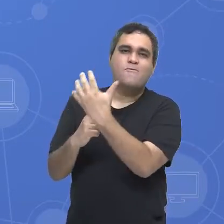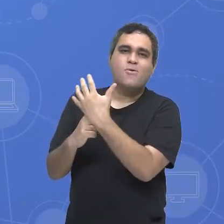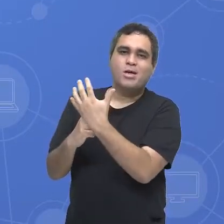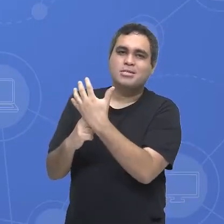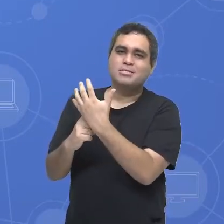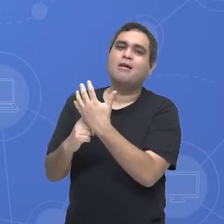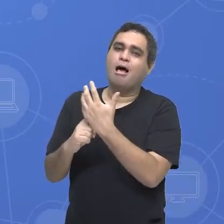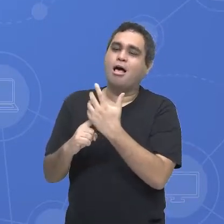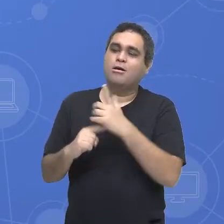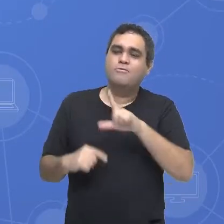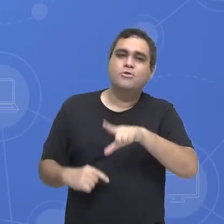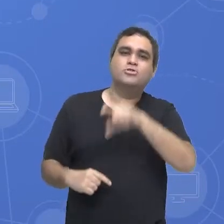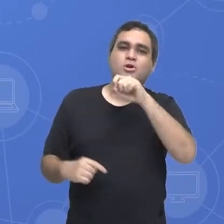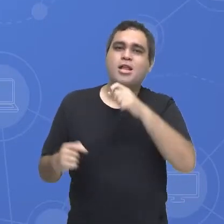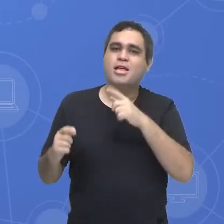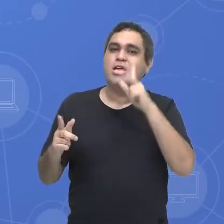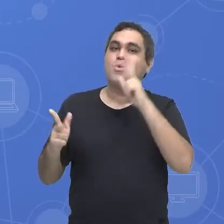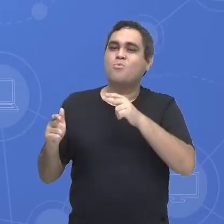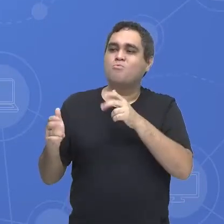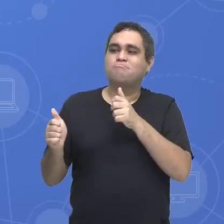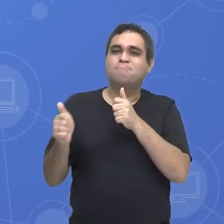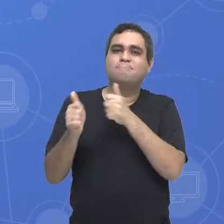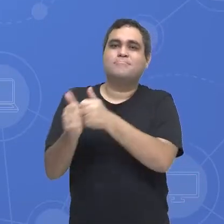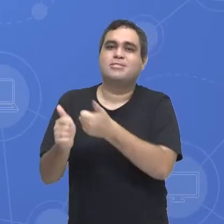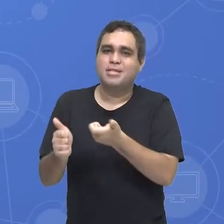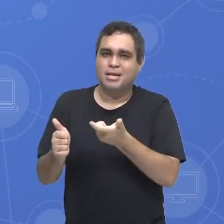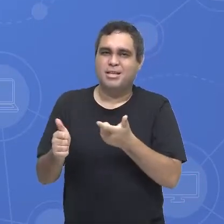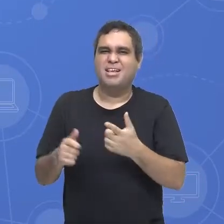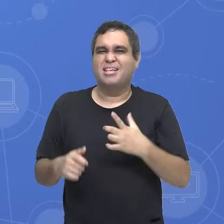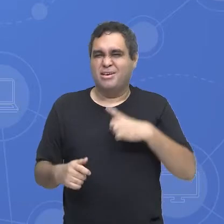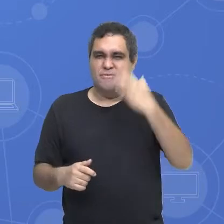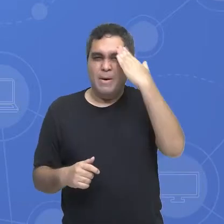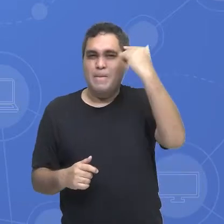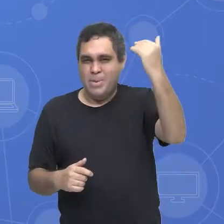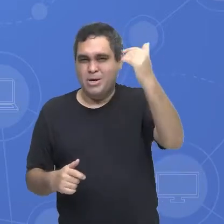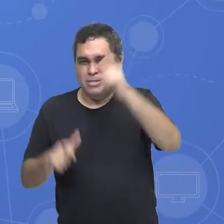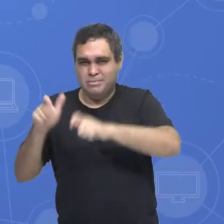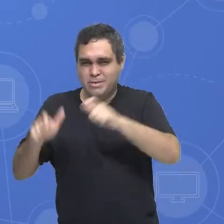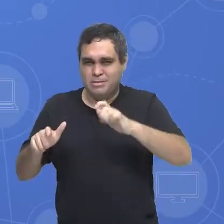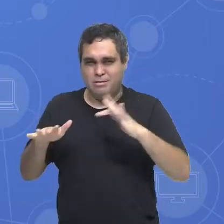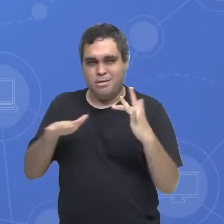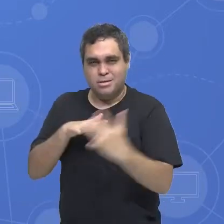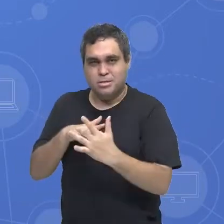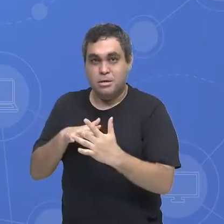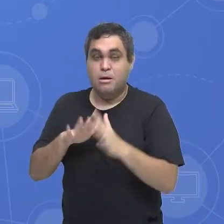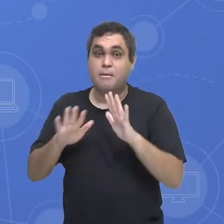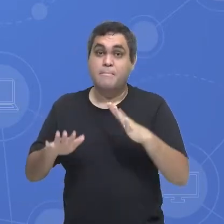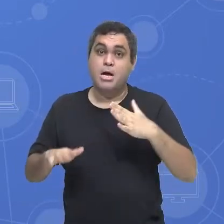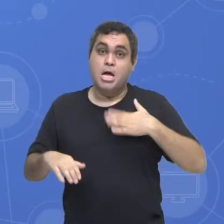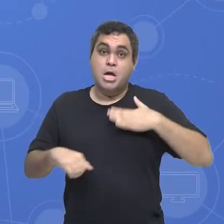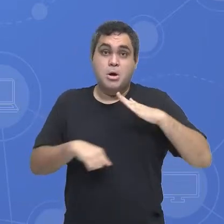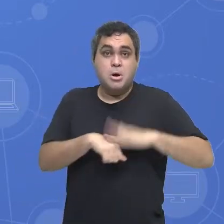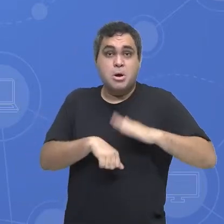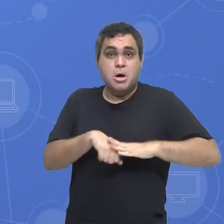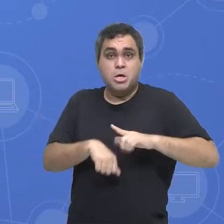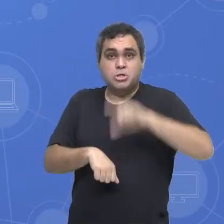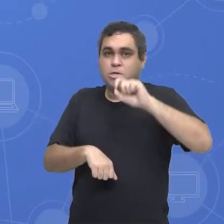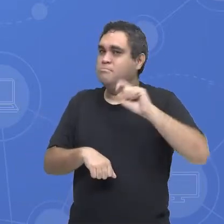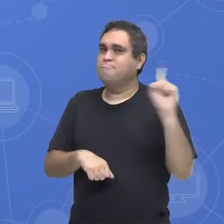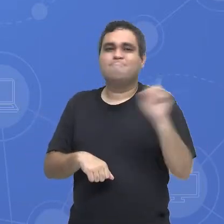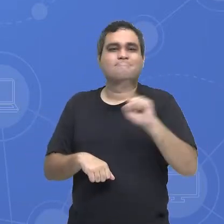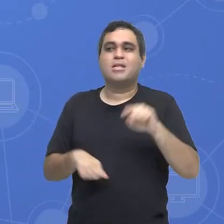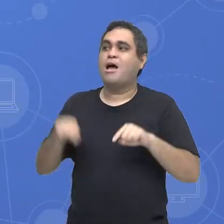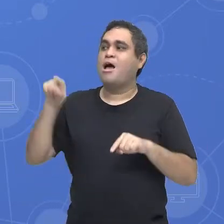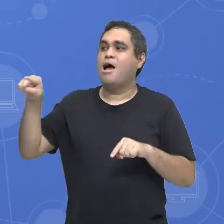aquela pessoa postou, aquele artista, aquela influencer, aquele não sei mais o que e tudo mais, mas eu não tomo a decisão por mim mesmo, eu